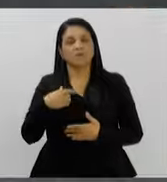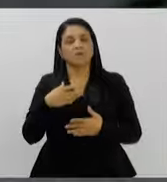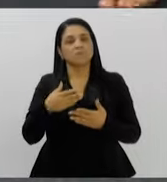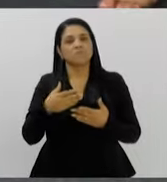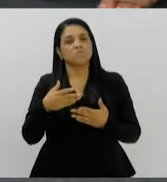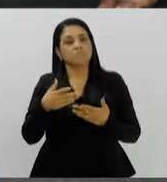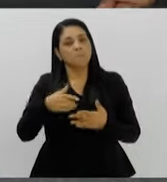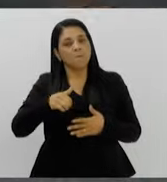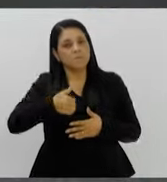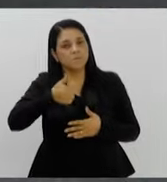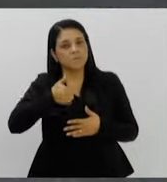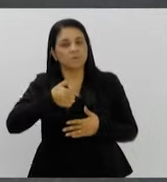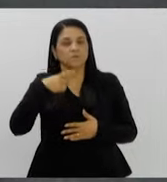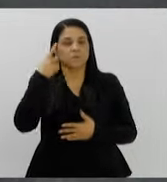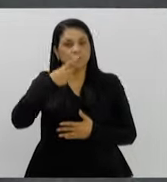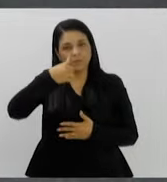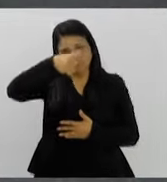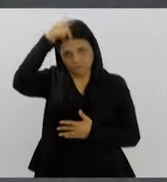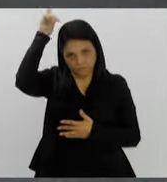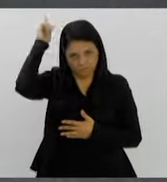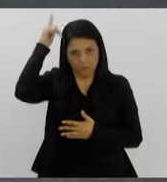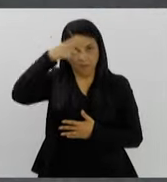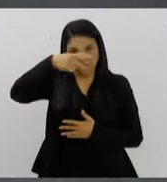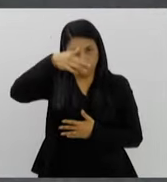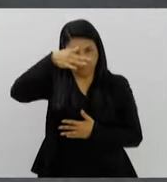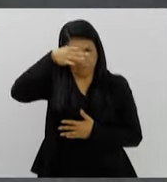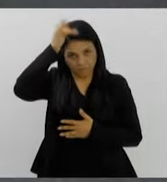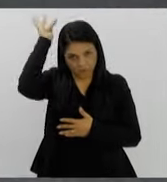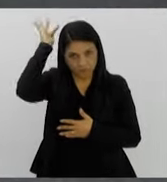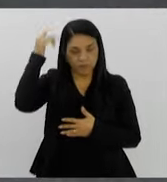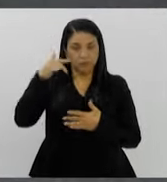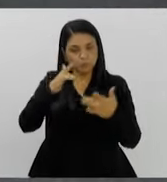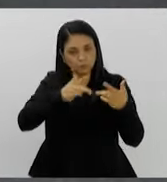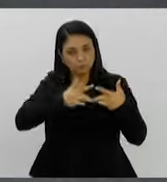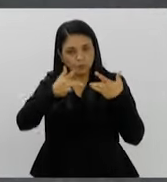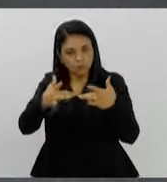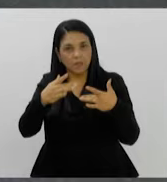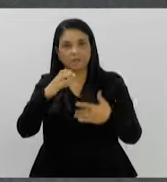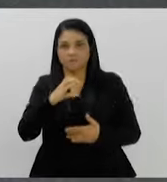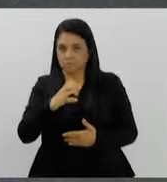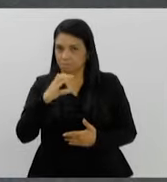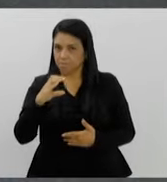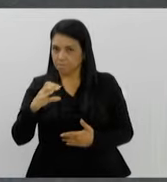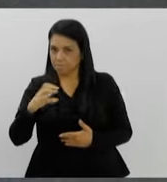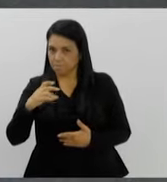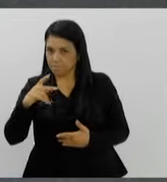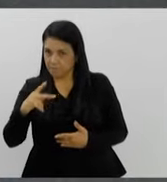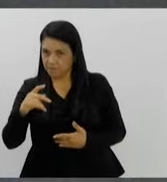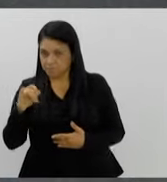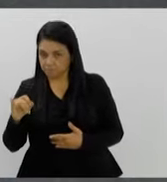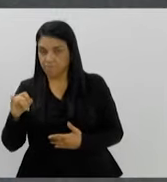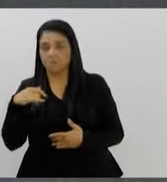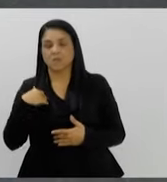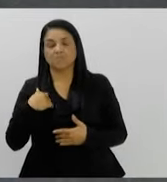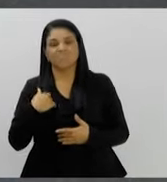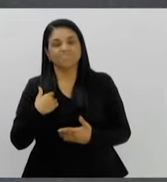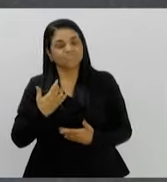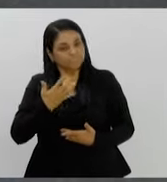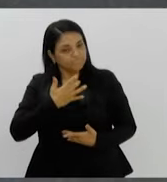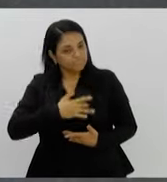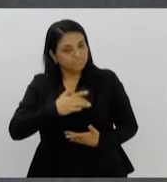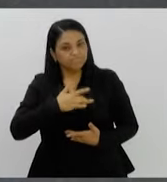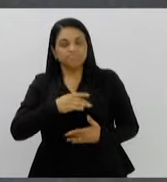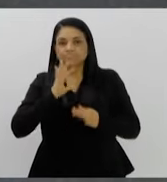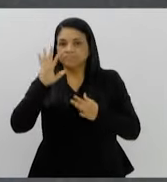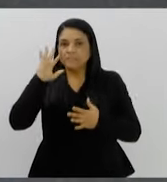dizer que sou completamente solidário com a CPI eh lamento imensamente essa decisão